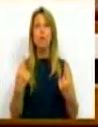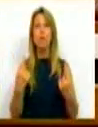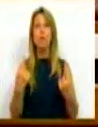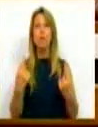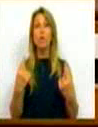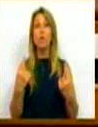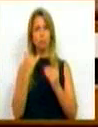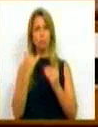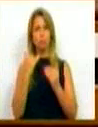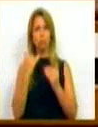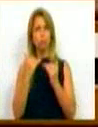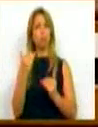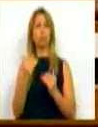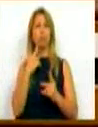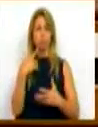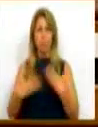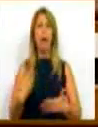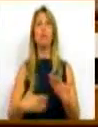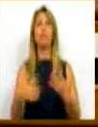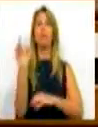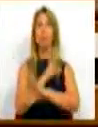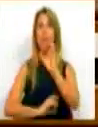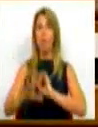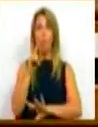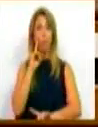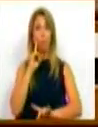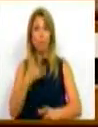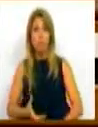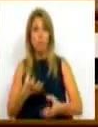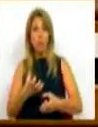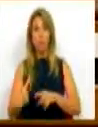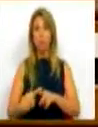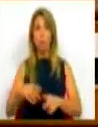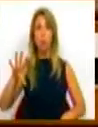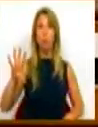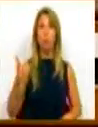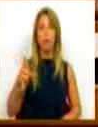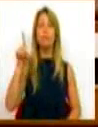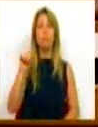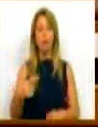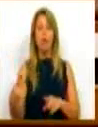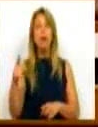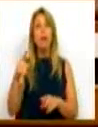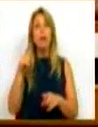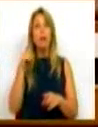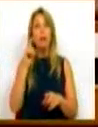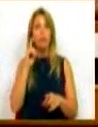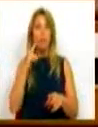ativa na Europa, na defesa dos interesses do nosso país, mas também na defesa do projeto europeu,